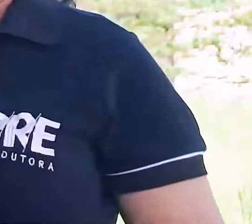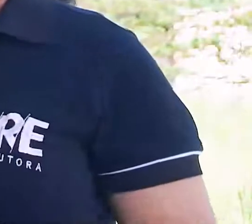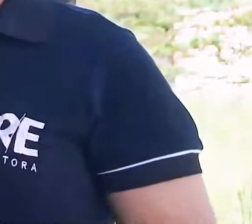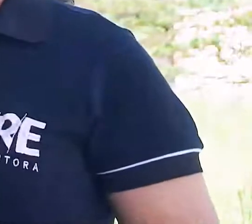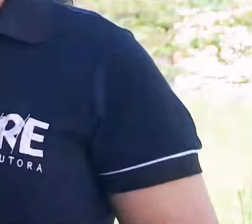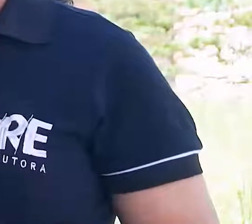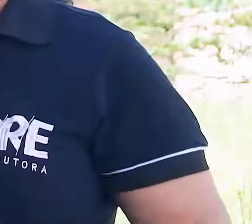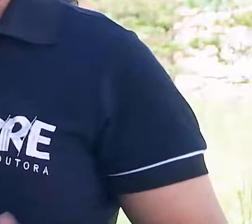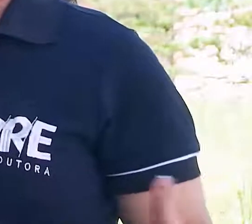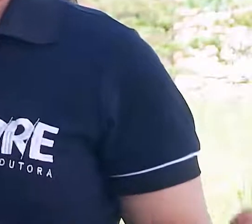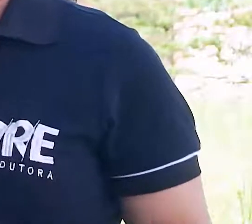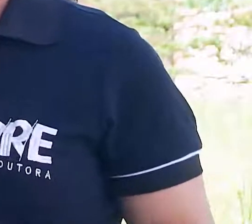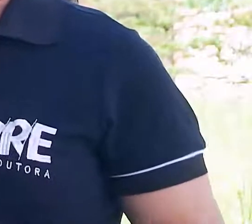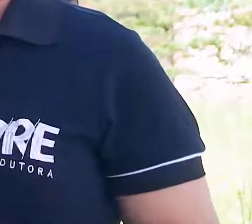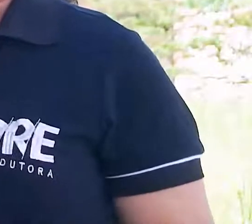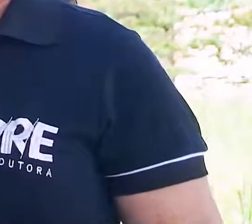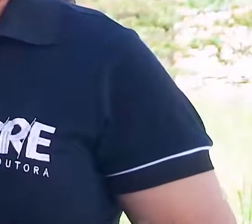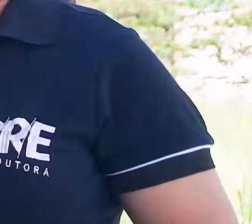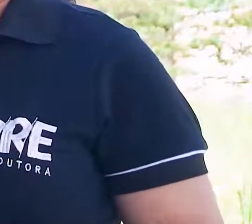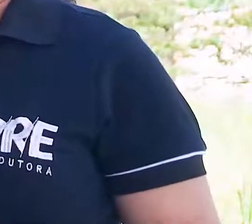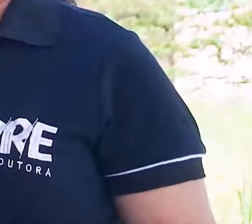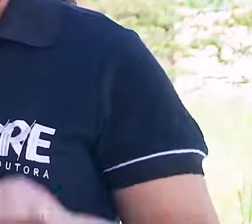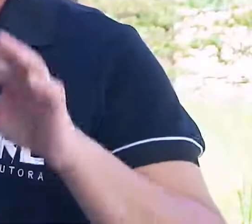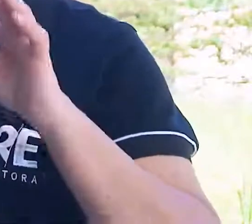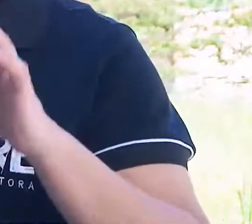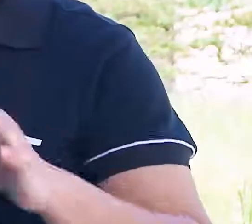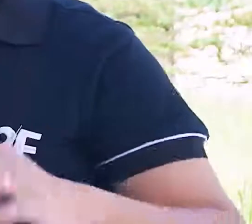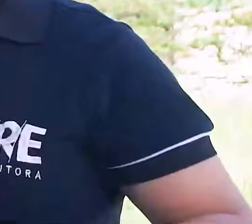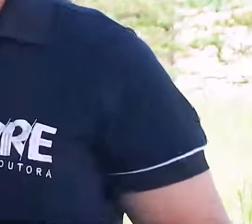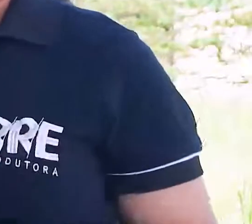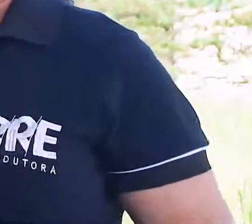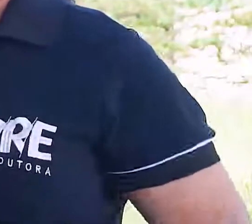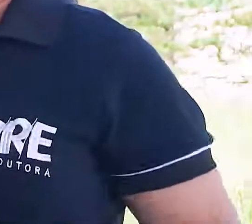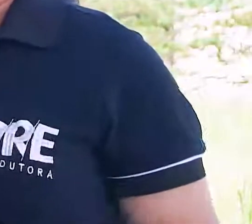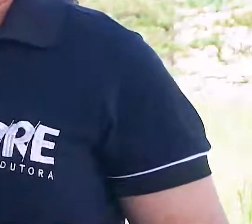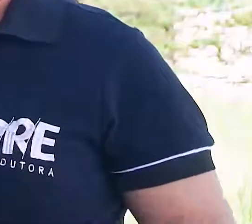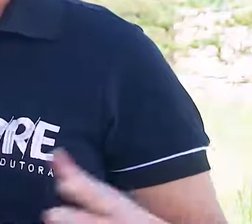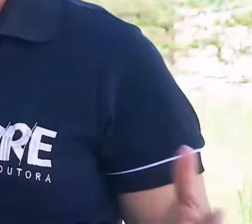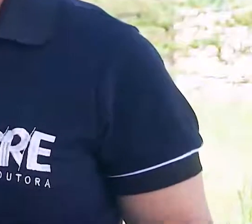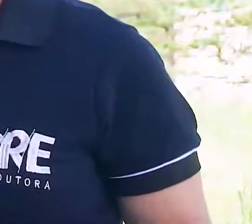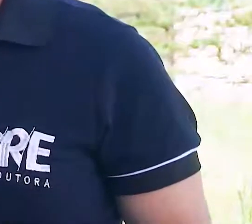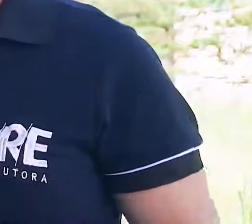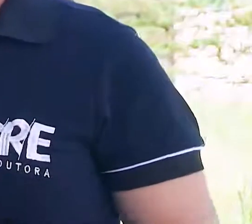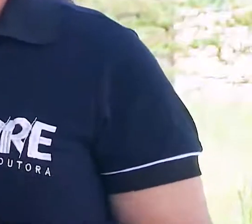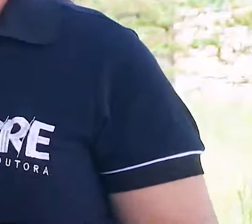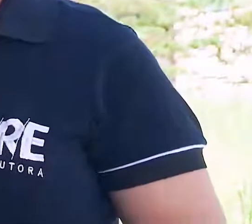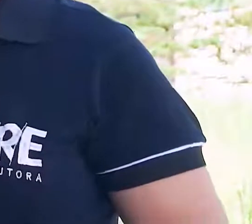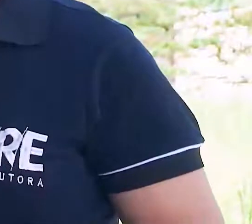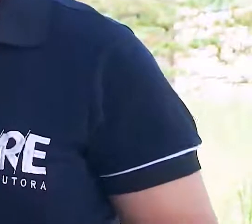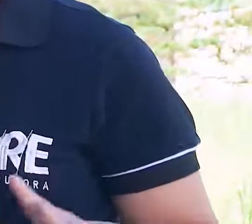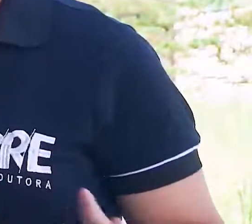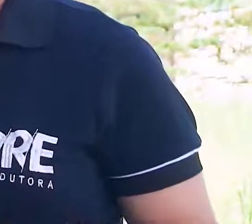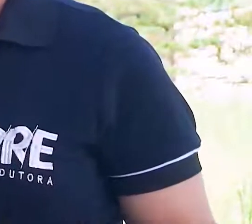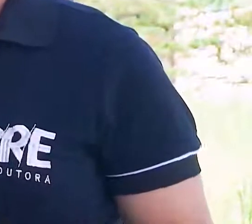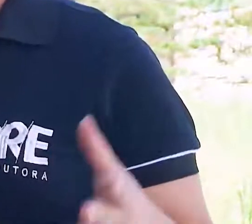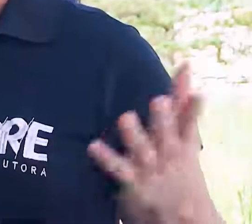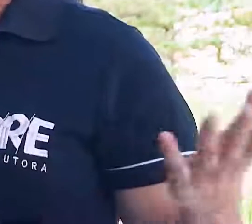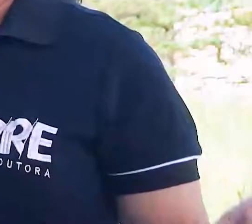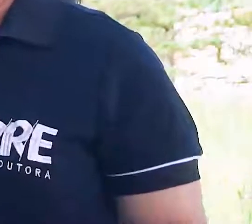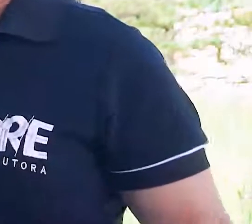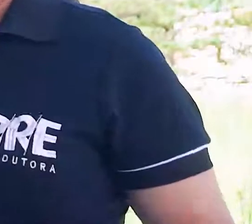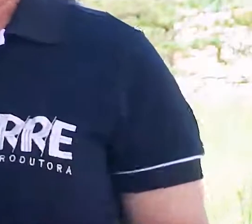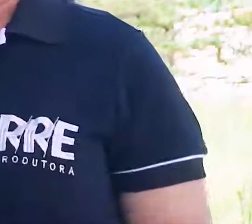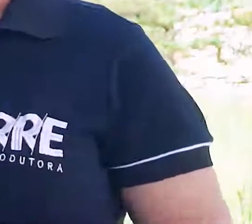da atividade física no decorrer das fases da vida é importante para o crescimento, desenvolvimento, condicionamento